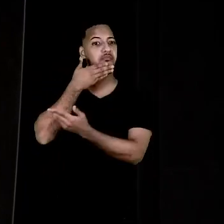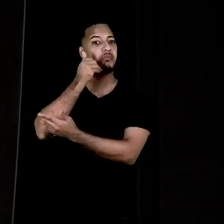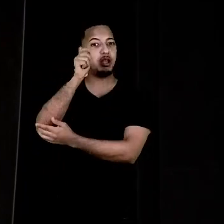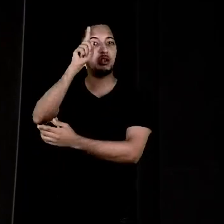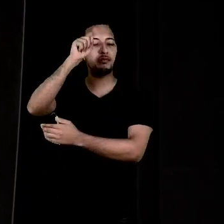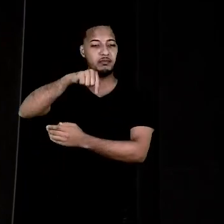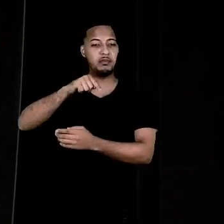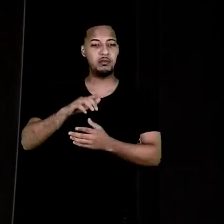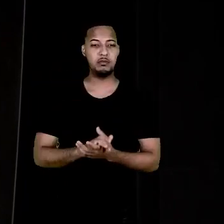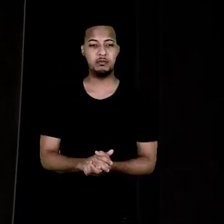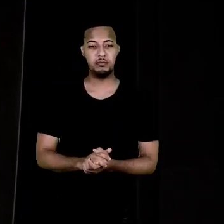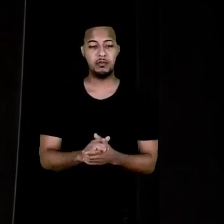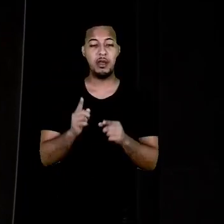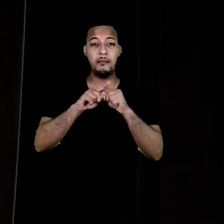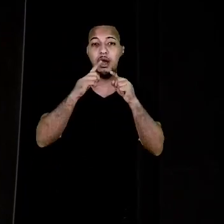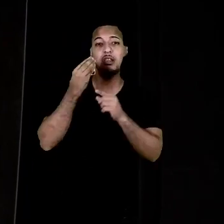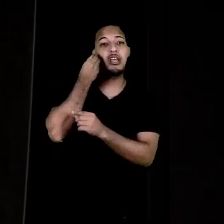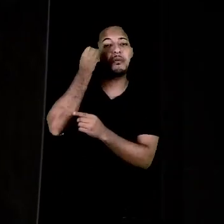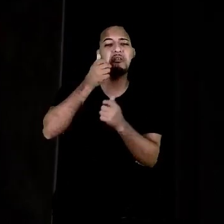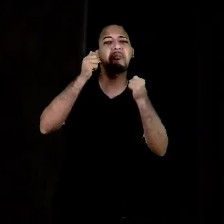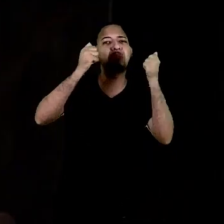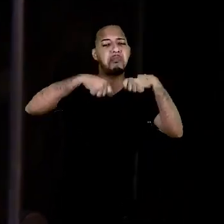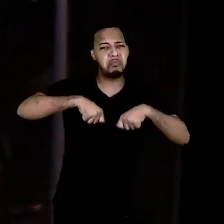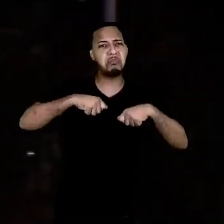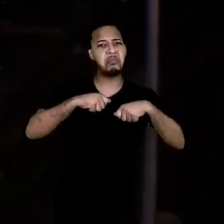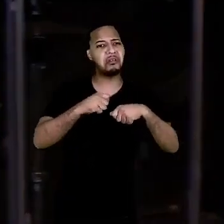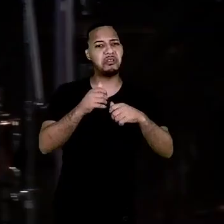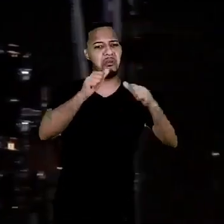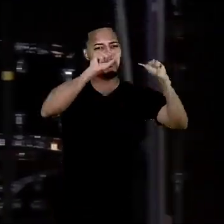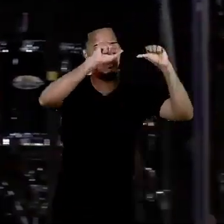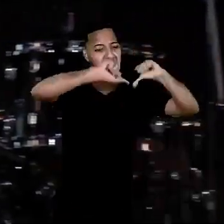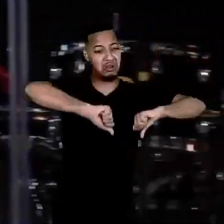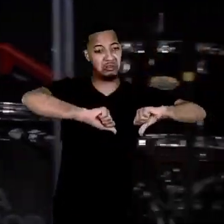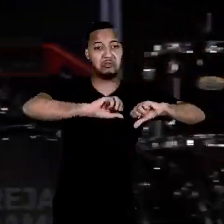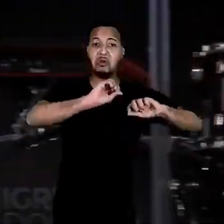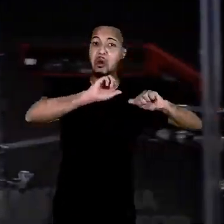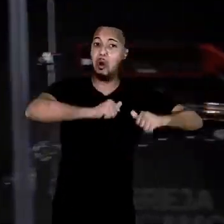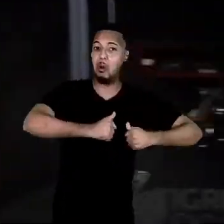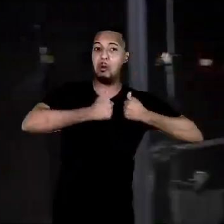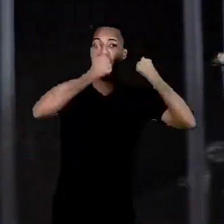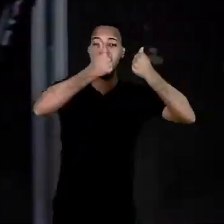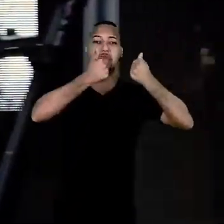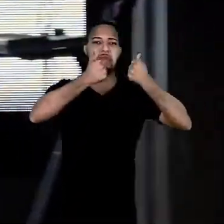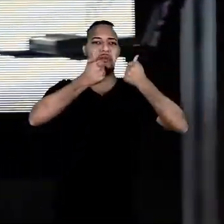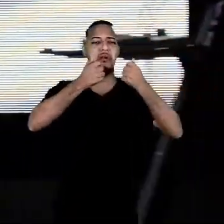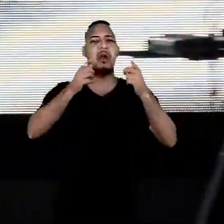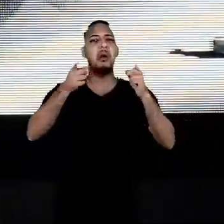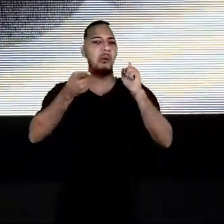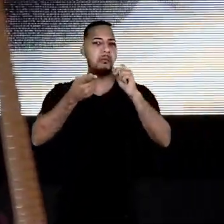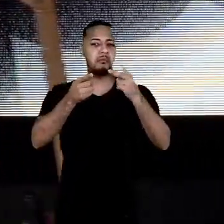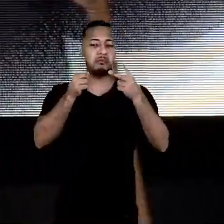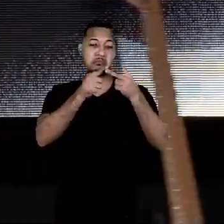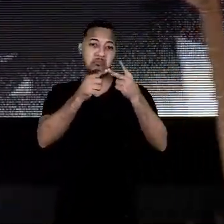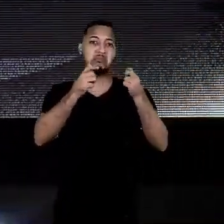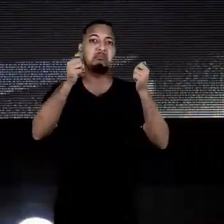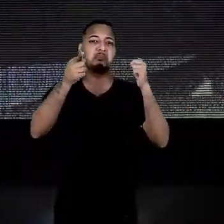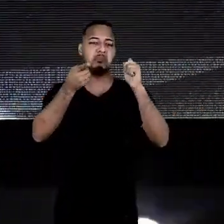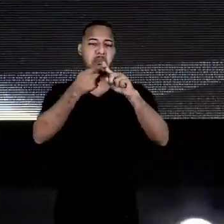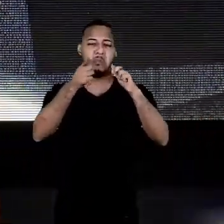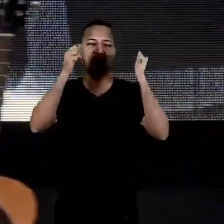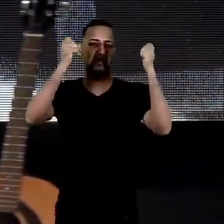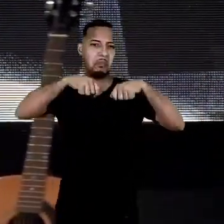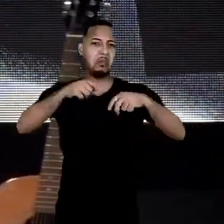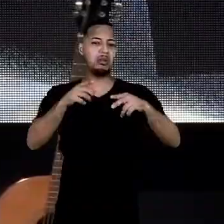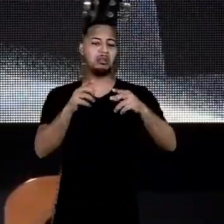ser positivas e negativas. As experiências podem trazer cura, como também podem trazer dor. Mas nessa tarde, o